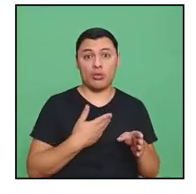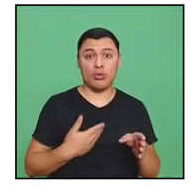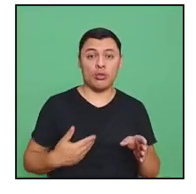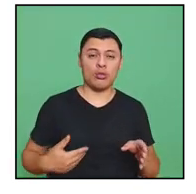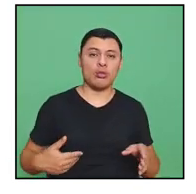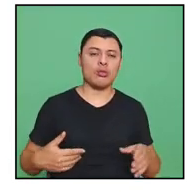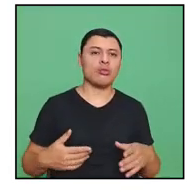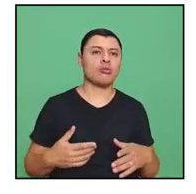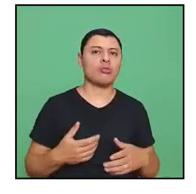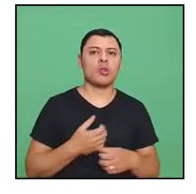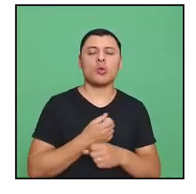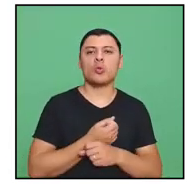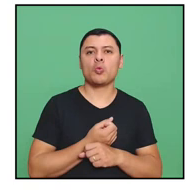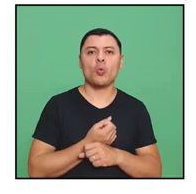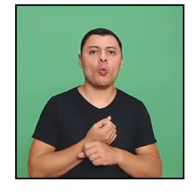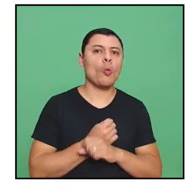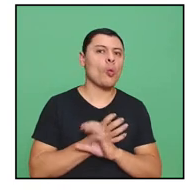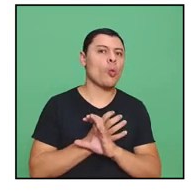esgotado,